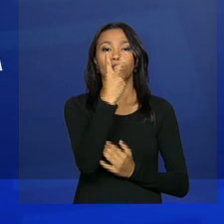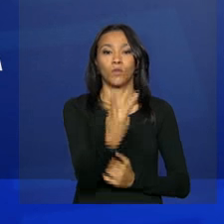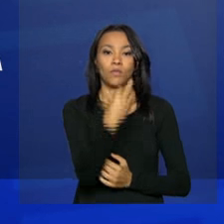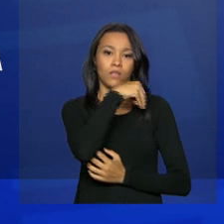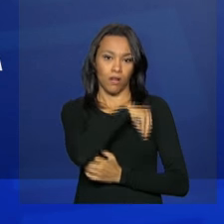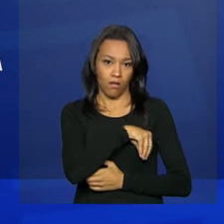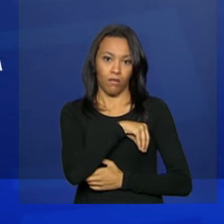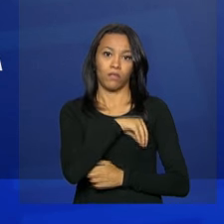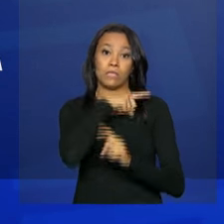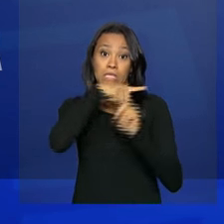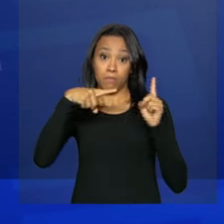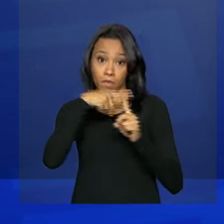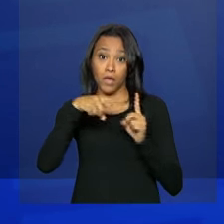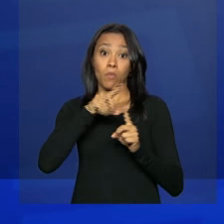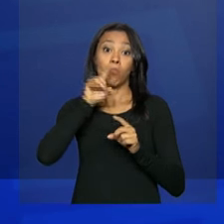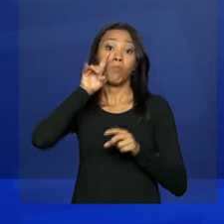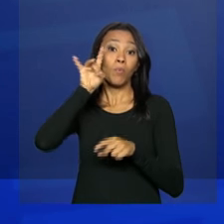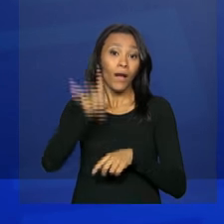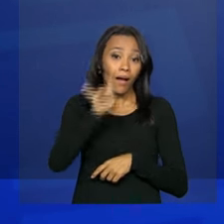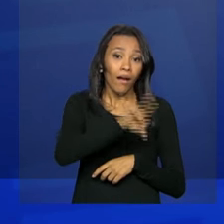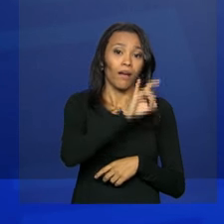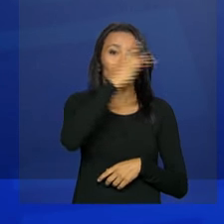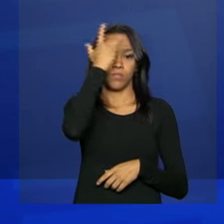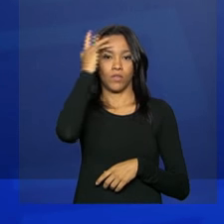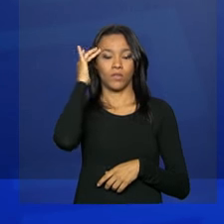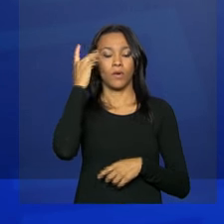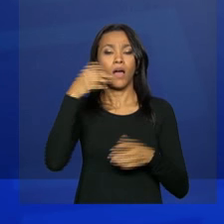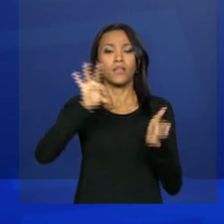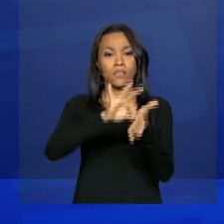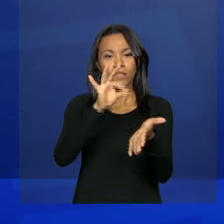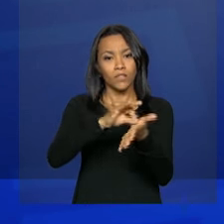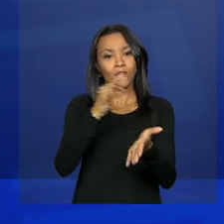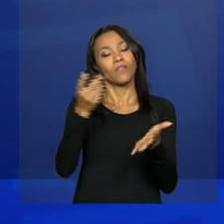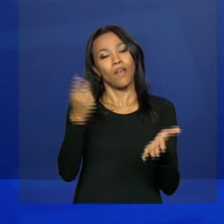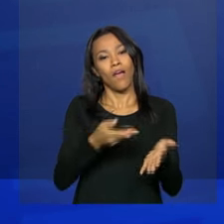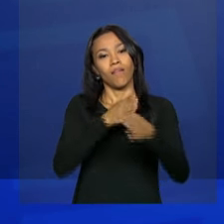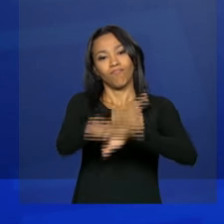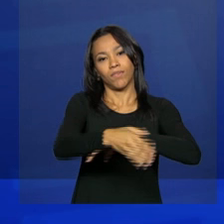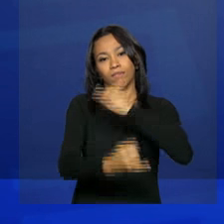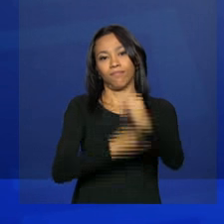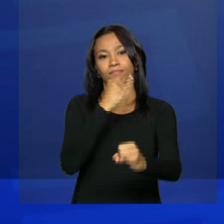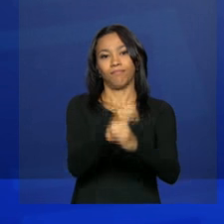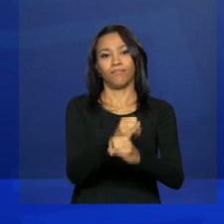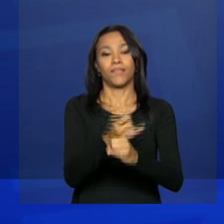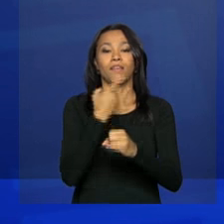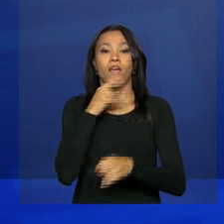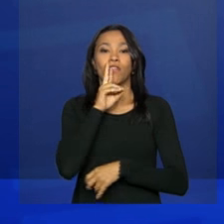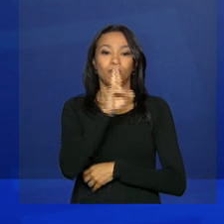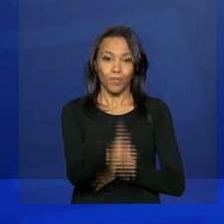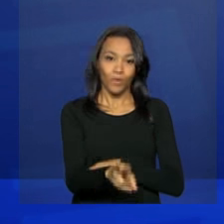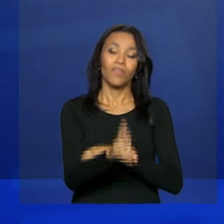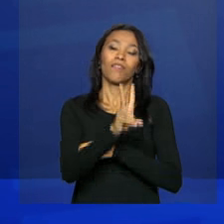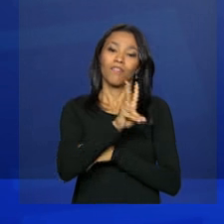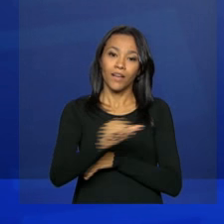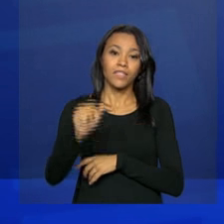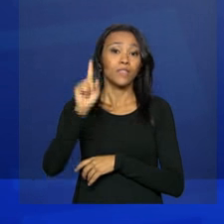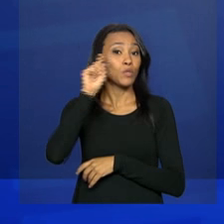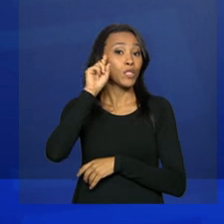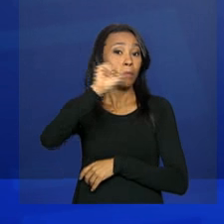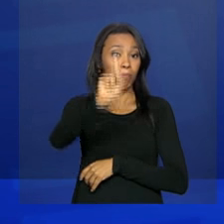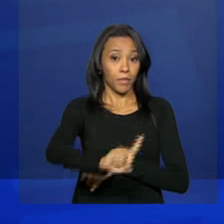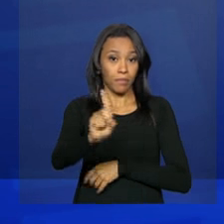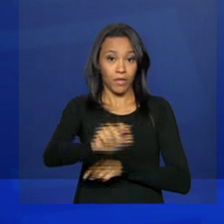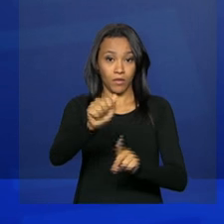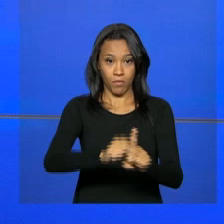salários mínimos e meio por pessoa as inscrições devem ser feitas pela internet e o resultado será divulgado no dia primeiro